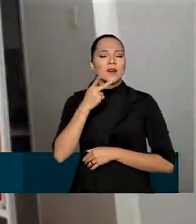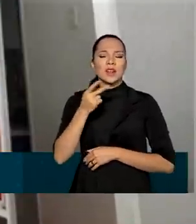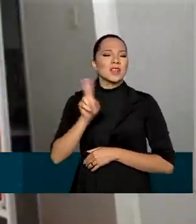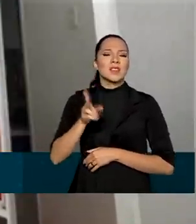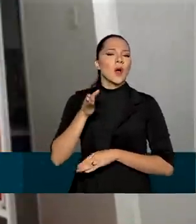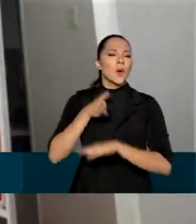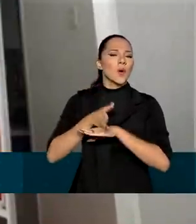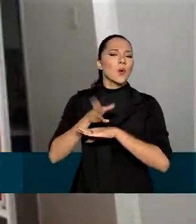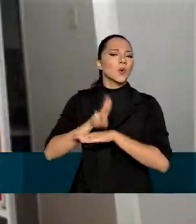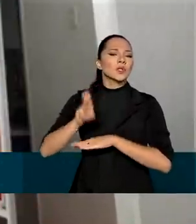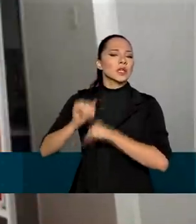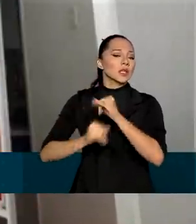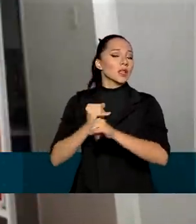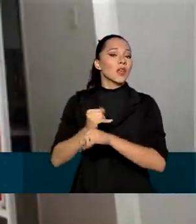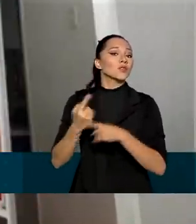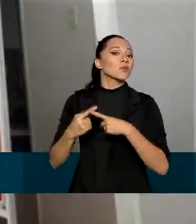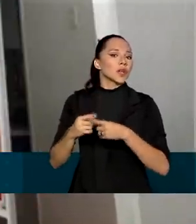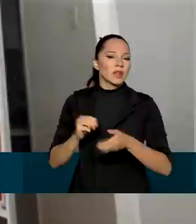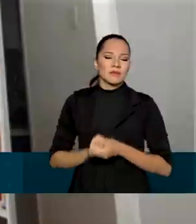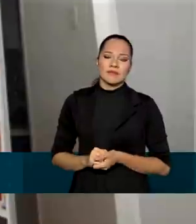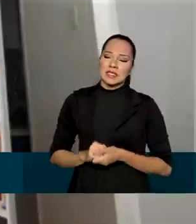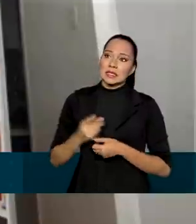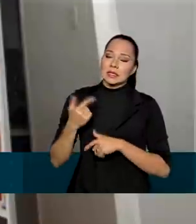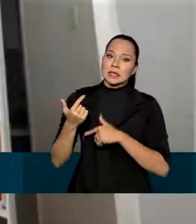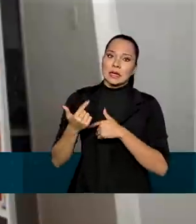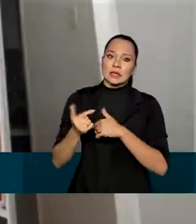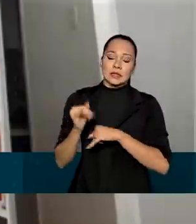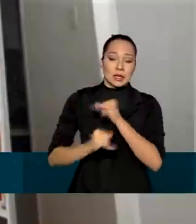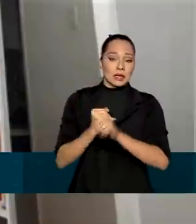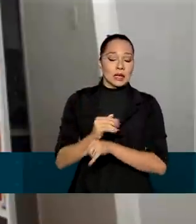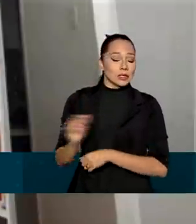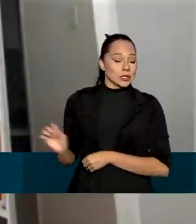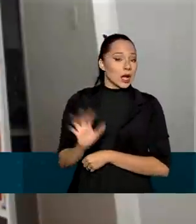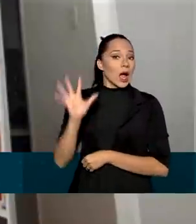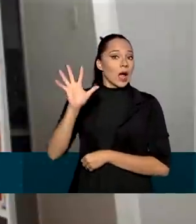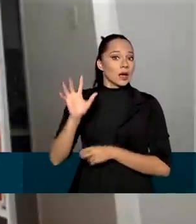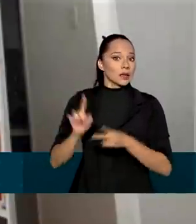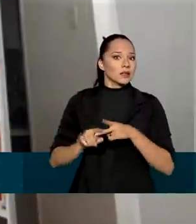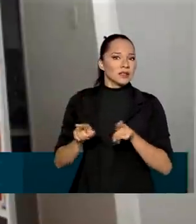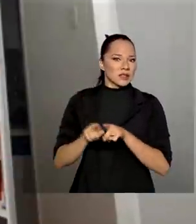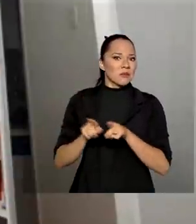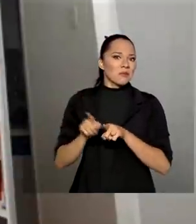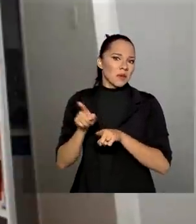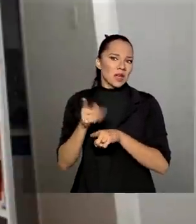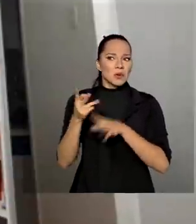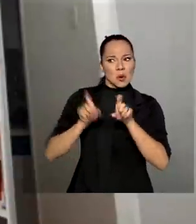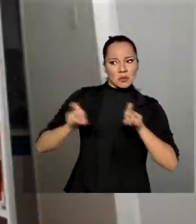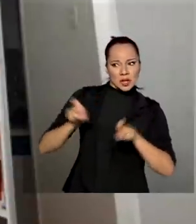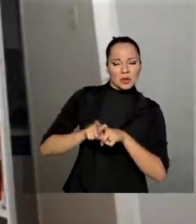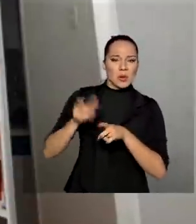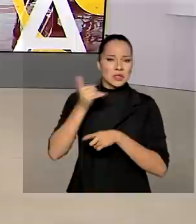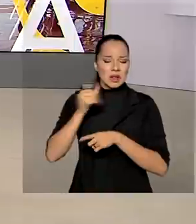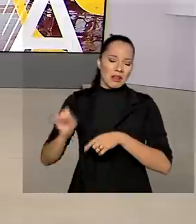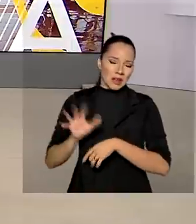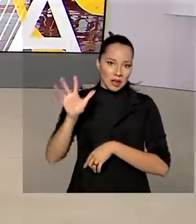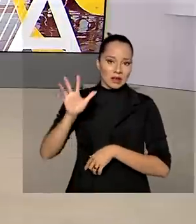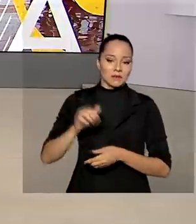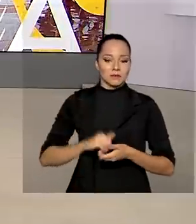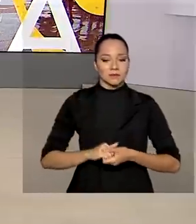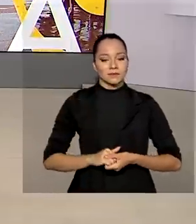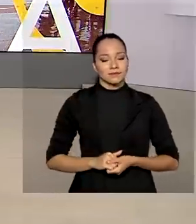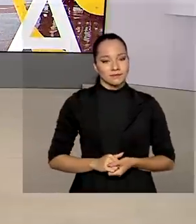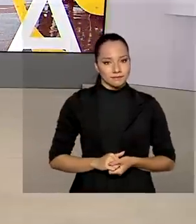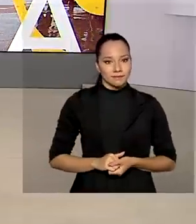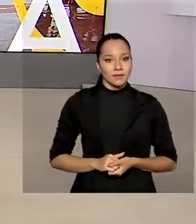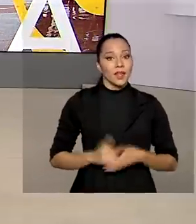alegados para não acessar internet era o custo do serviço e o curso do Equipamento necessário para esse acesso